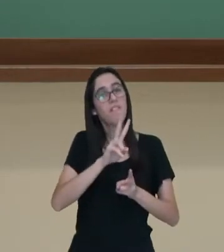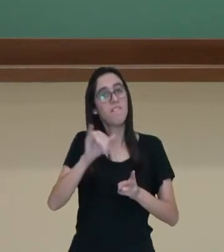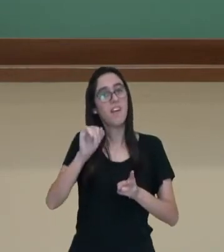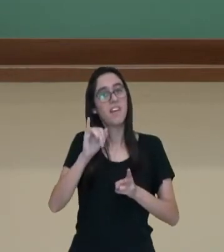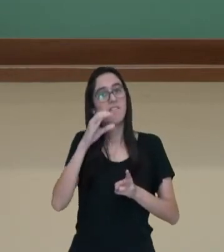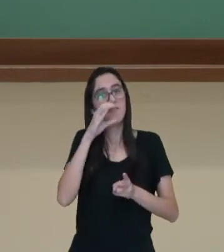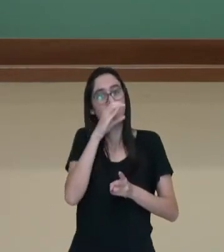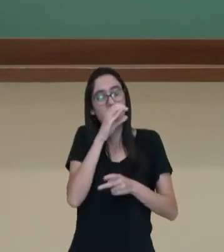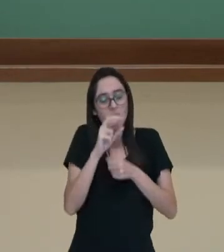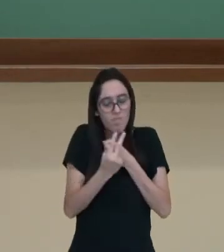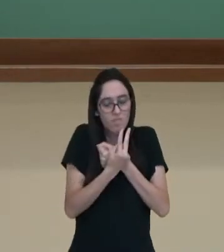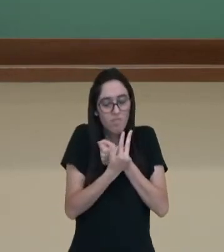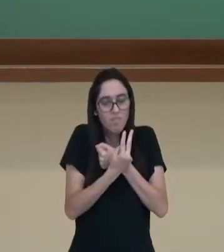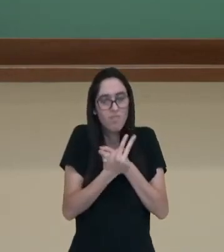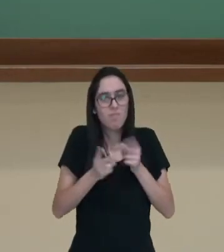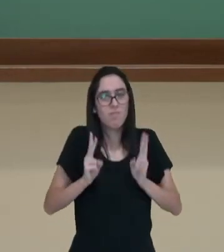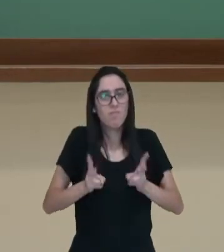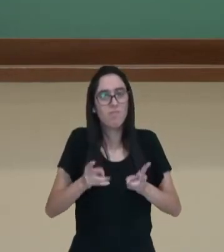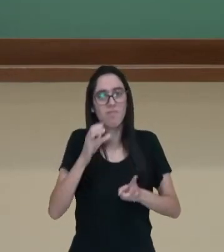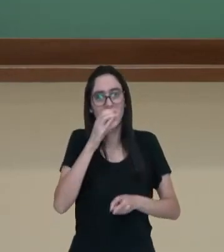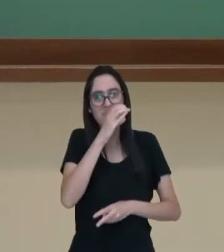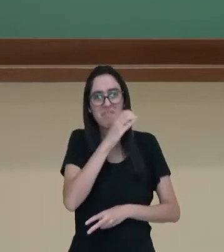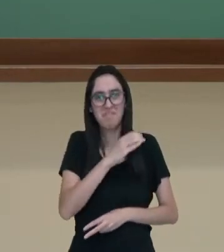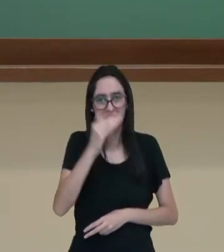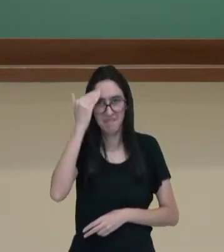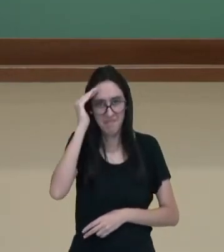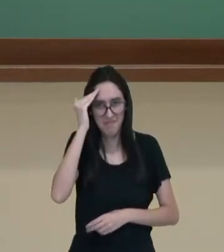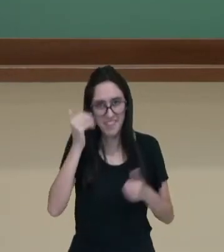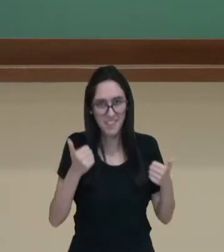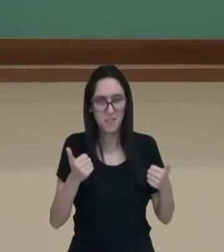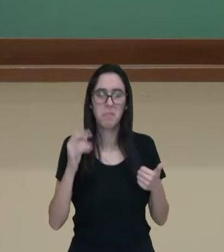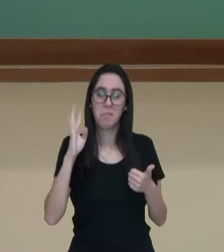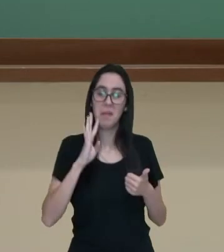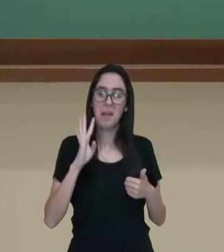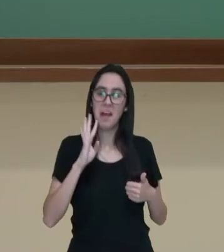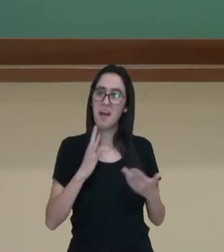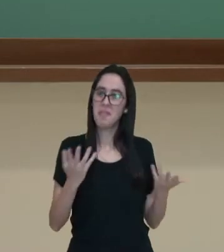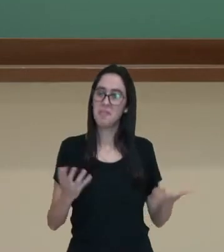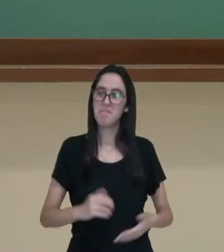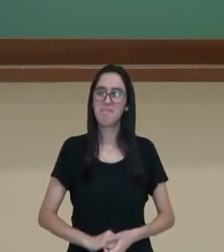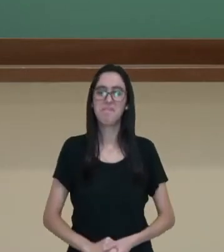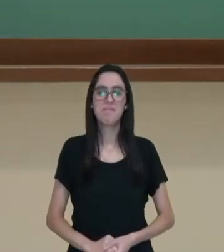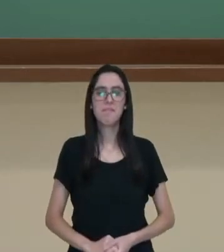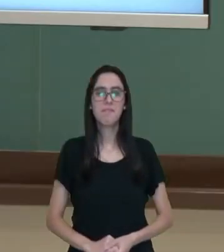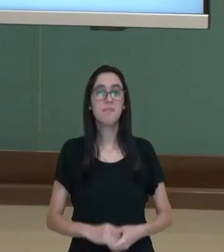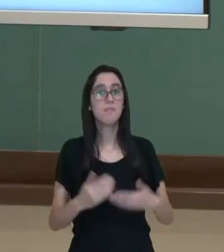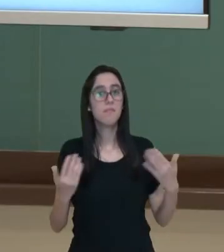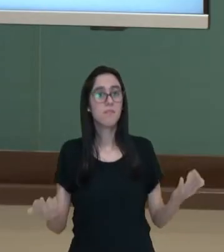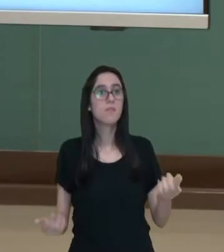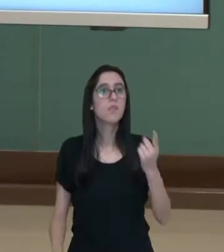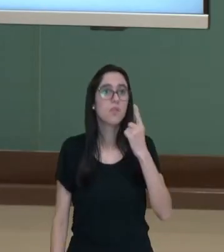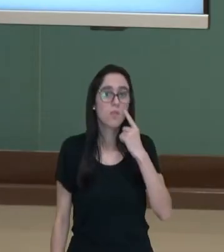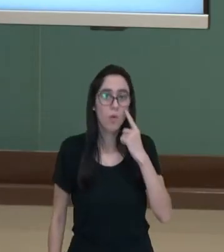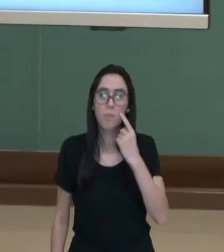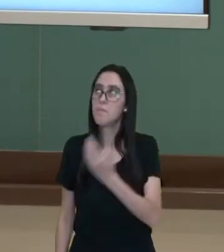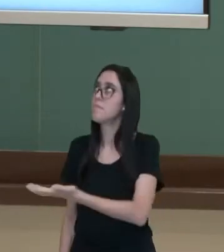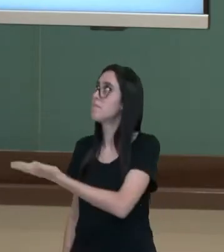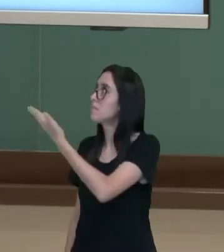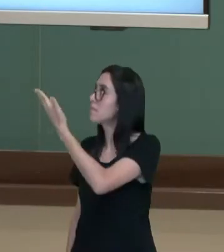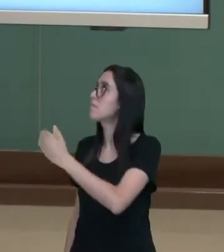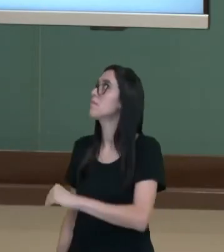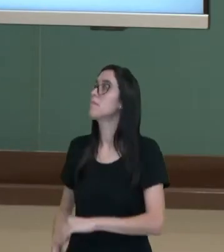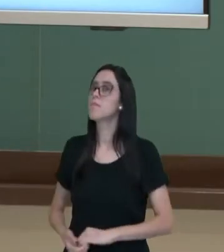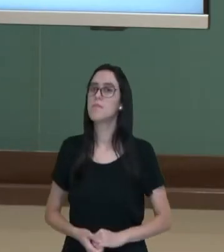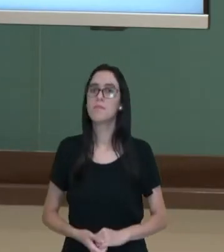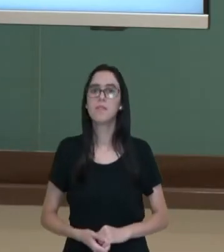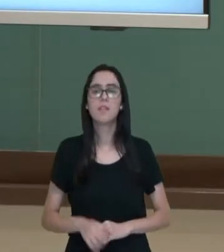corpo da pessoa que vai absorver esse calor. Bacana você entender isso, não é verdade? Então, pessoal, vamos adiante. Se